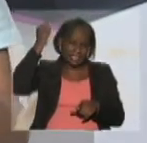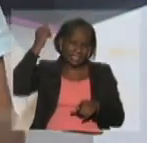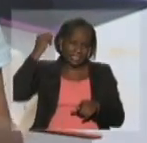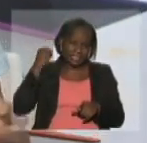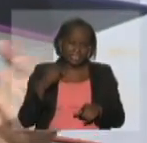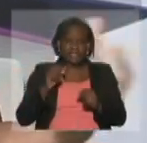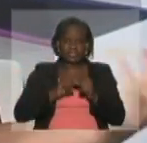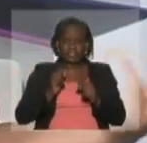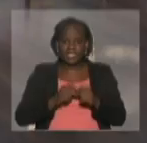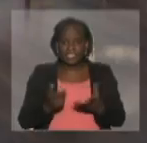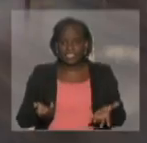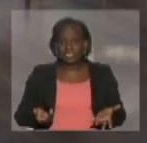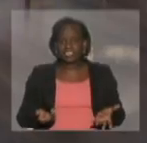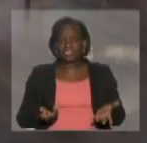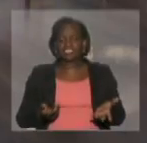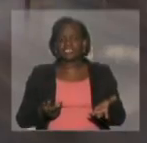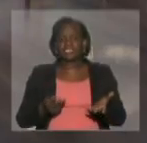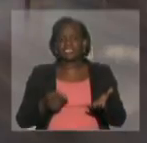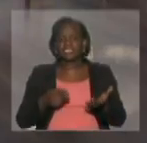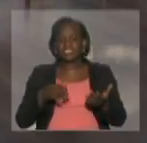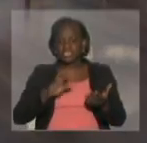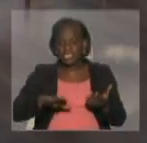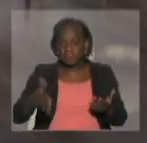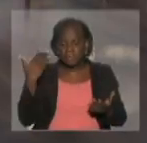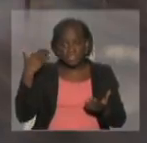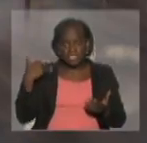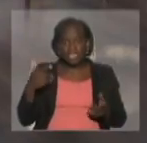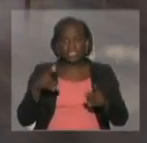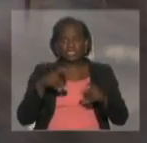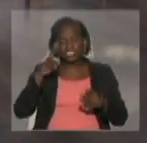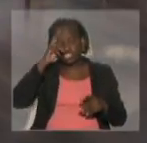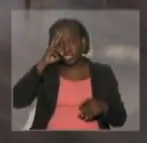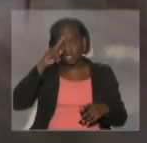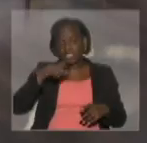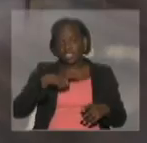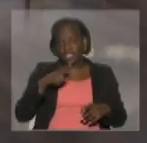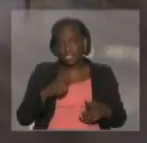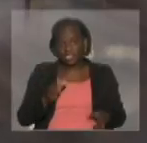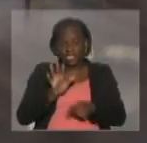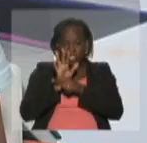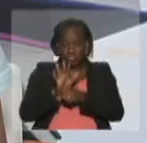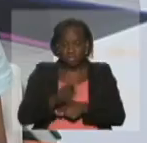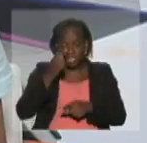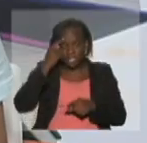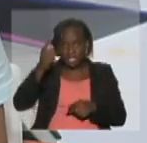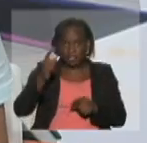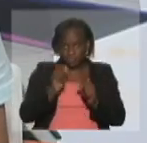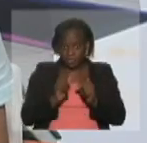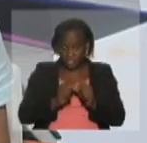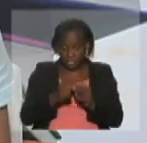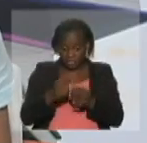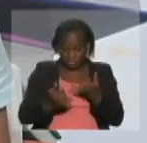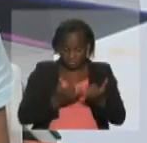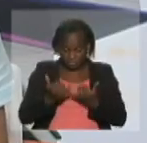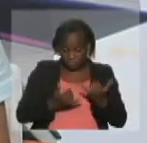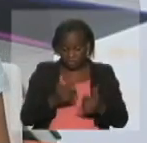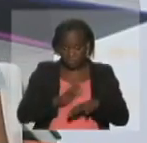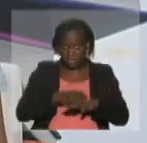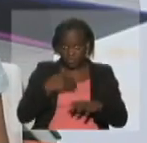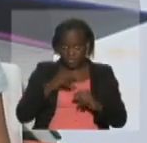da cabeça. História, né? Da construção de vínculo, porque isso traz história, né? Esses brinquedos, quando eles são construídos, traz